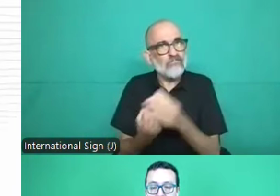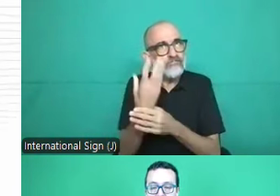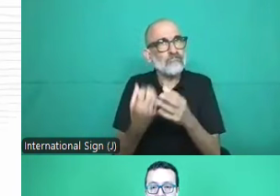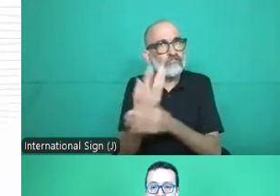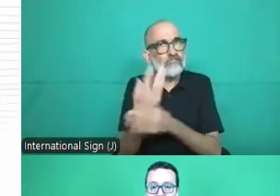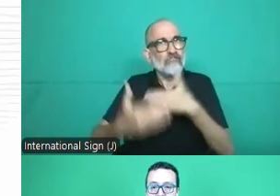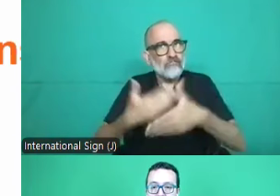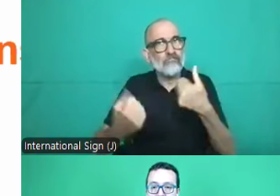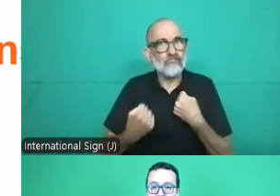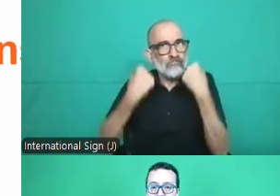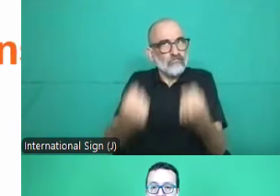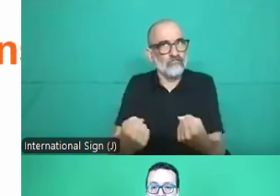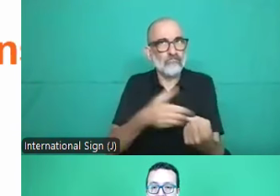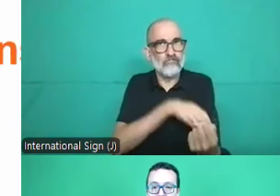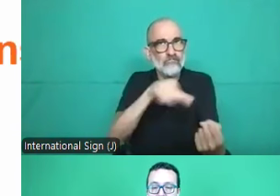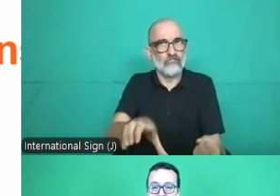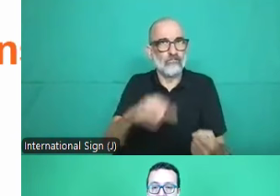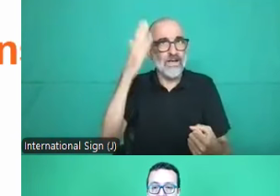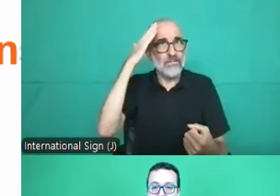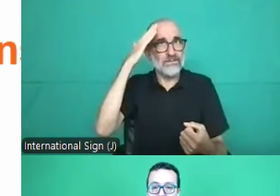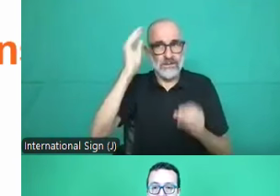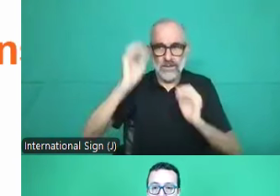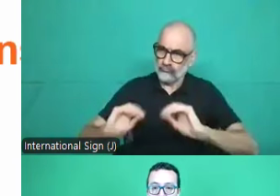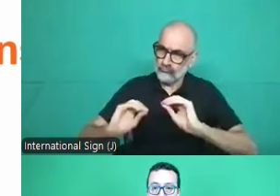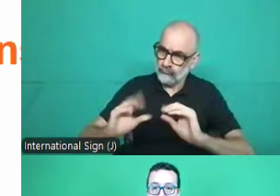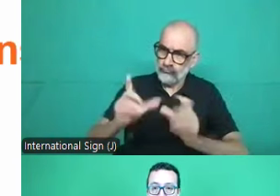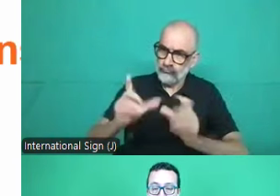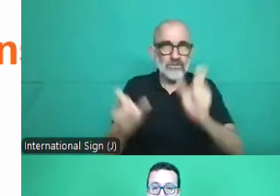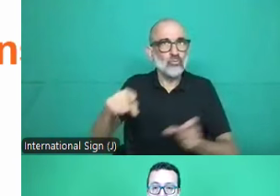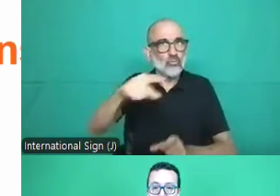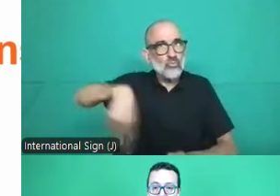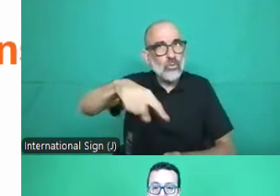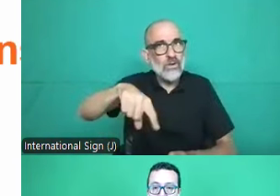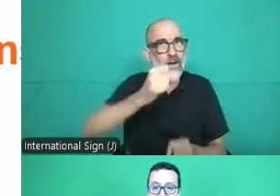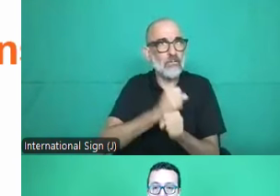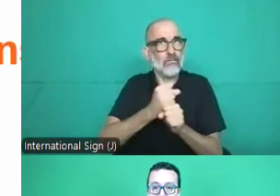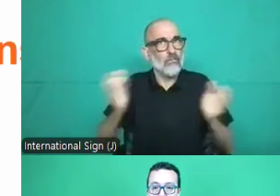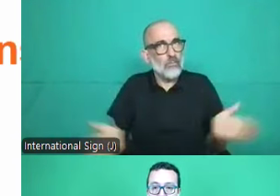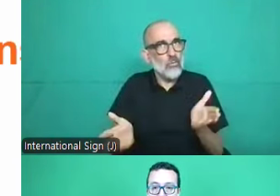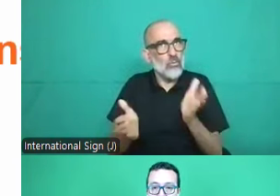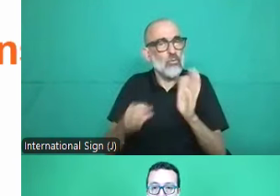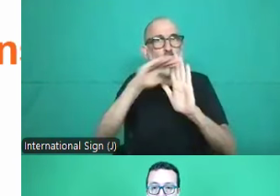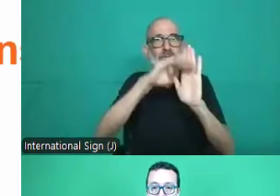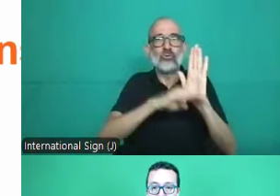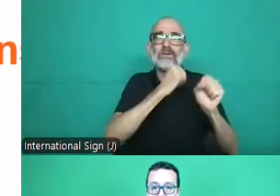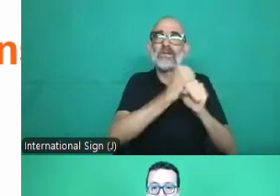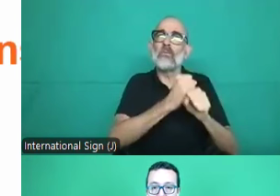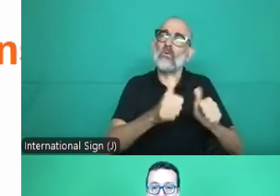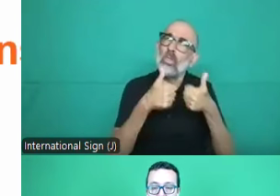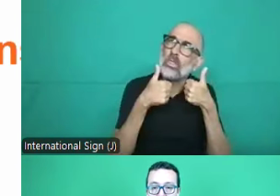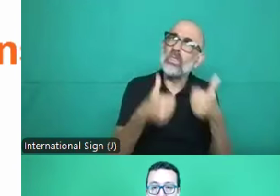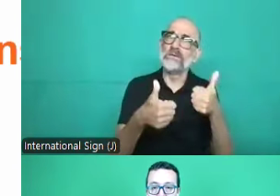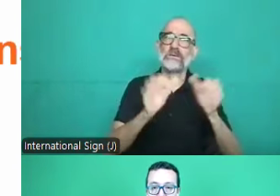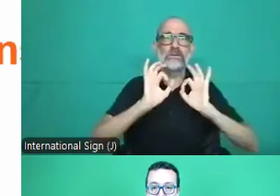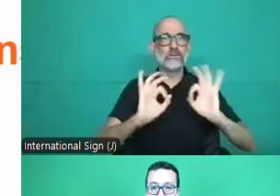trabalhador, a bienestar. saúde mental e o bem-estar. En esta línea Nessa estratégica en linha particular, estratégica em particular, tenemos una serie